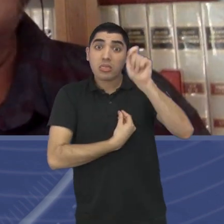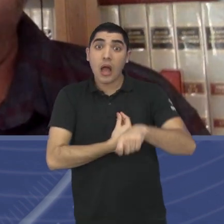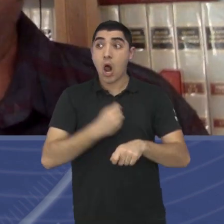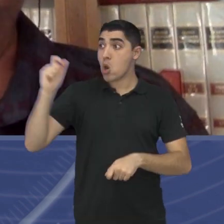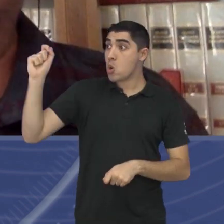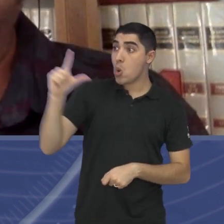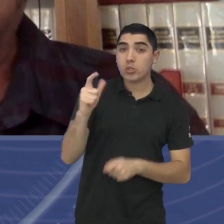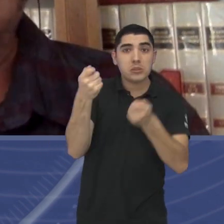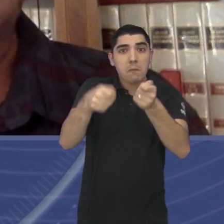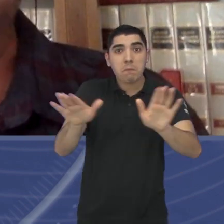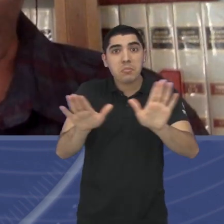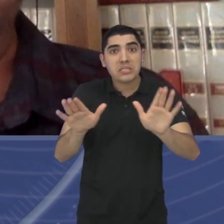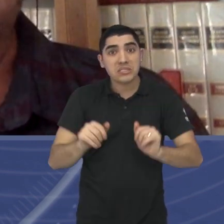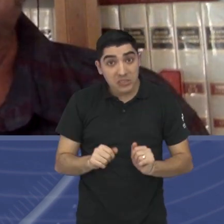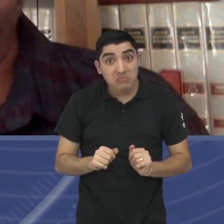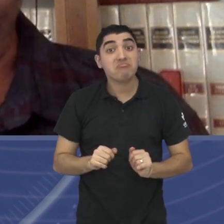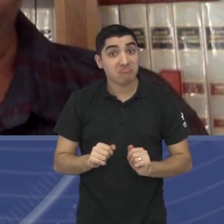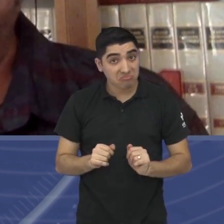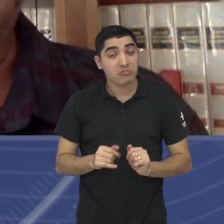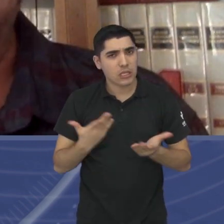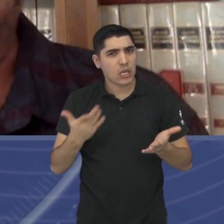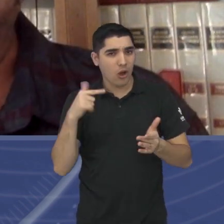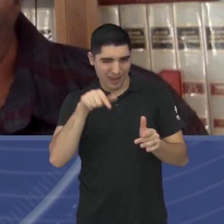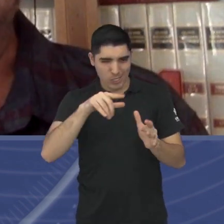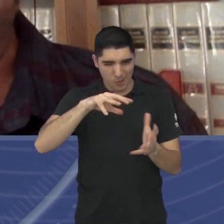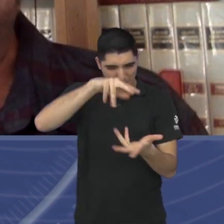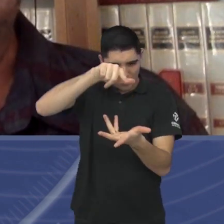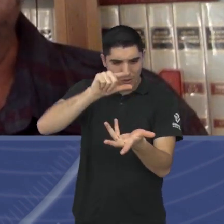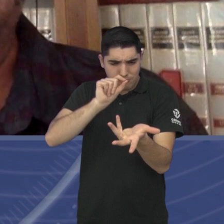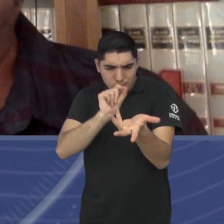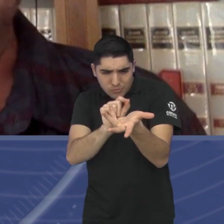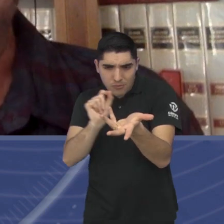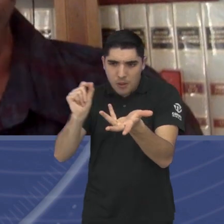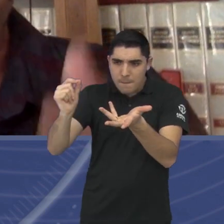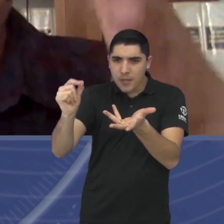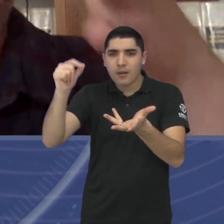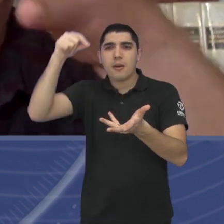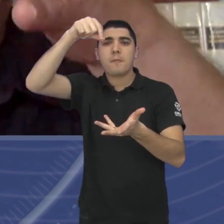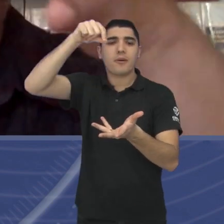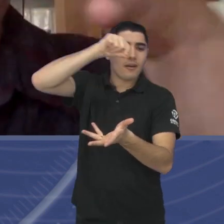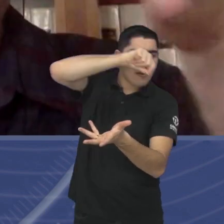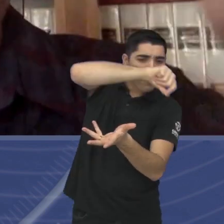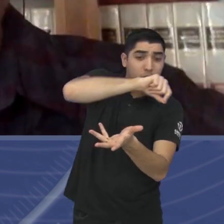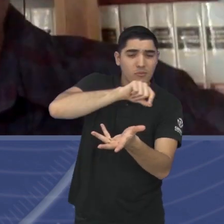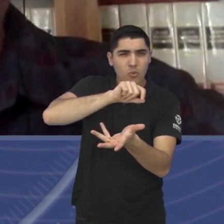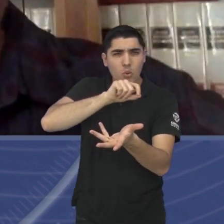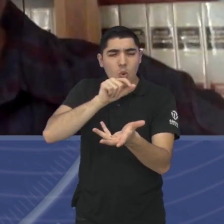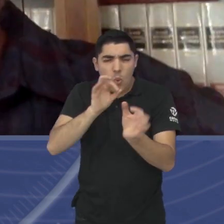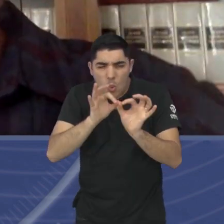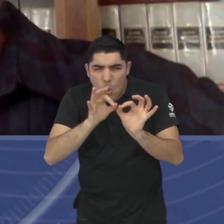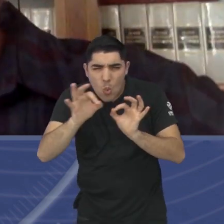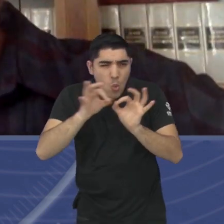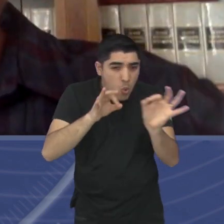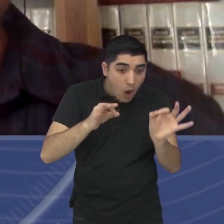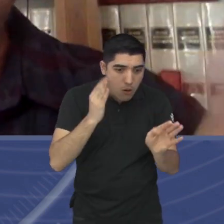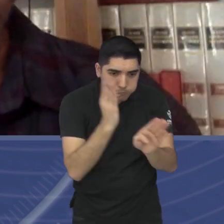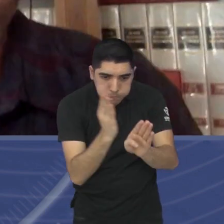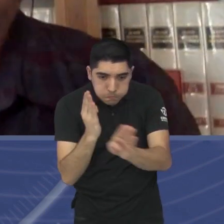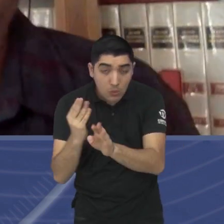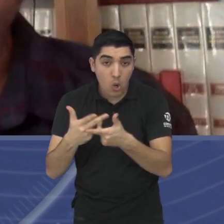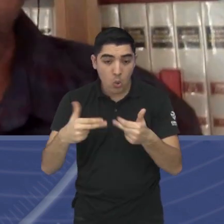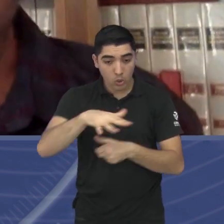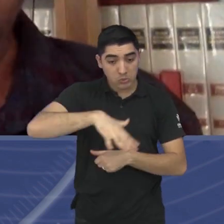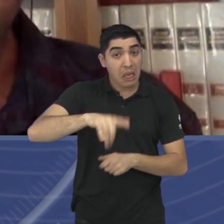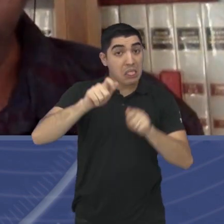vai descobrindo essas formas de vida em ambientes cada vez mais extremos, o intervalo, digamos,